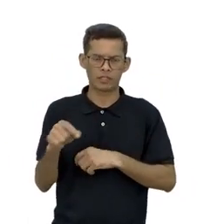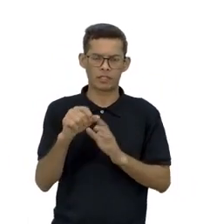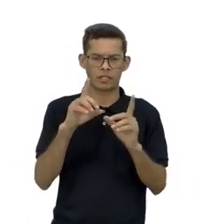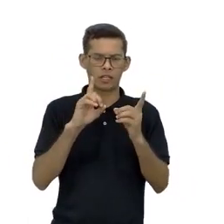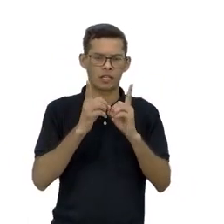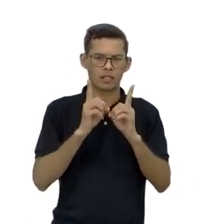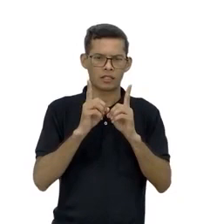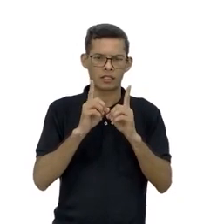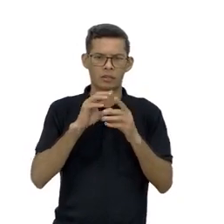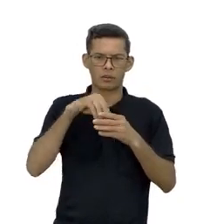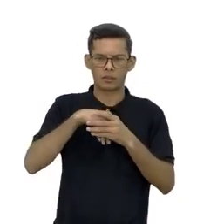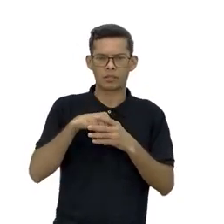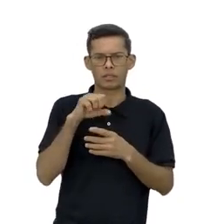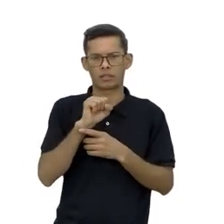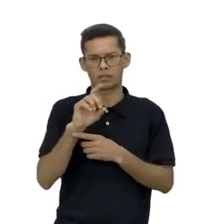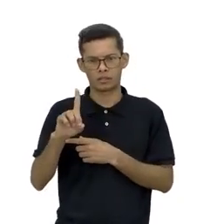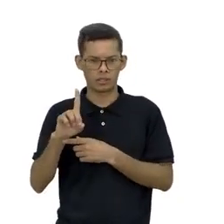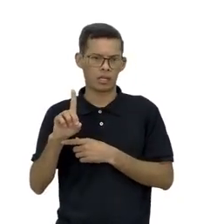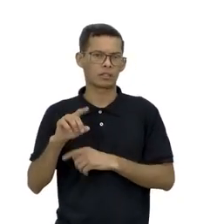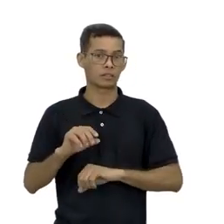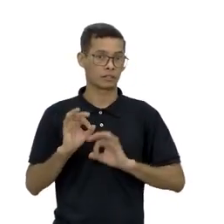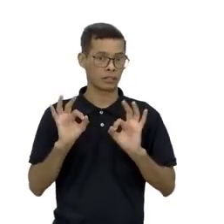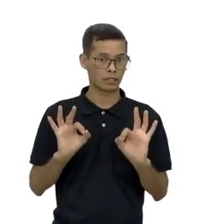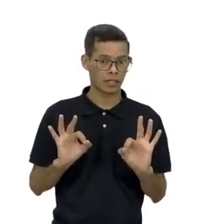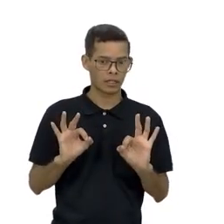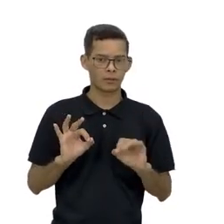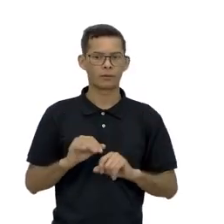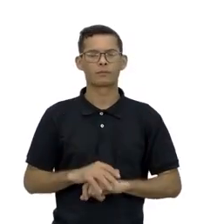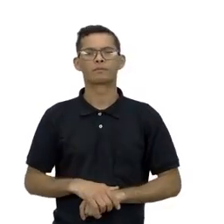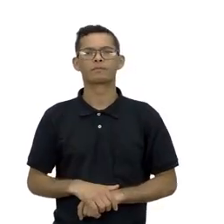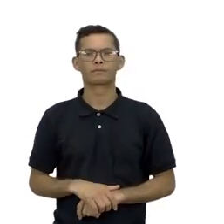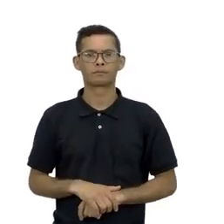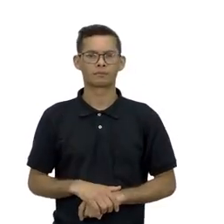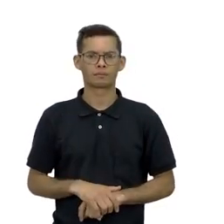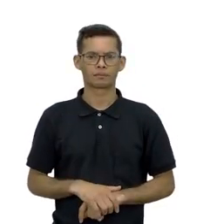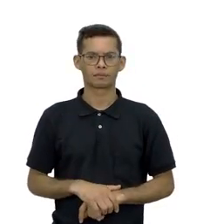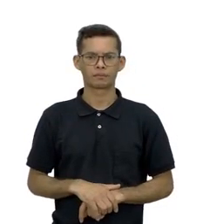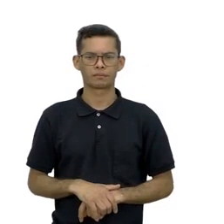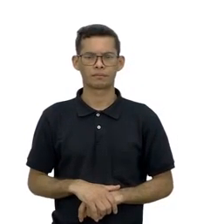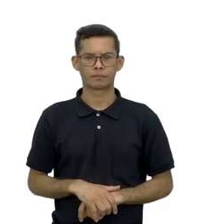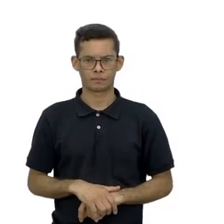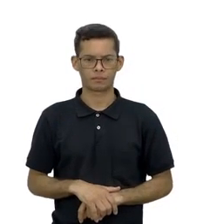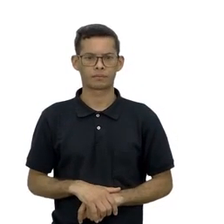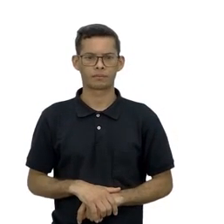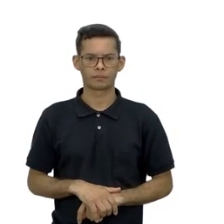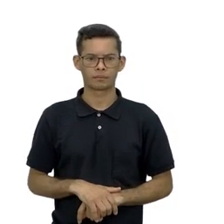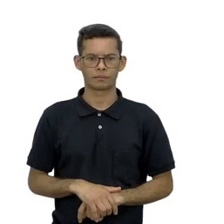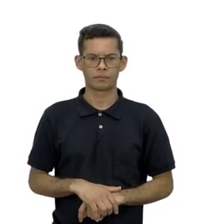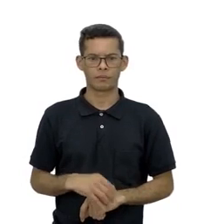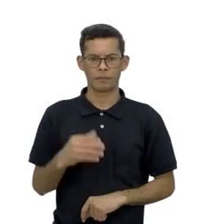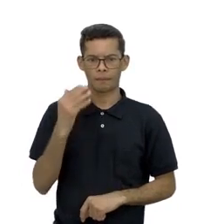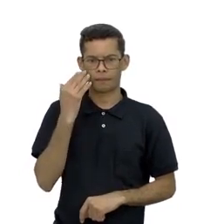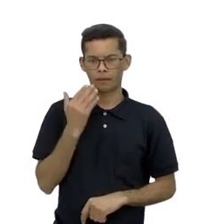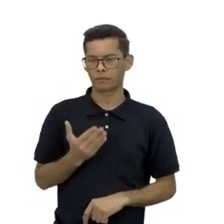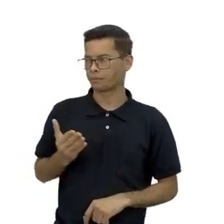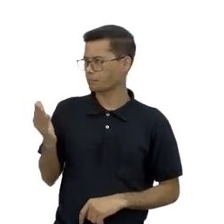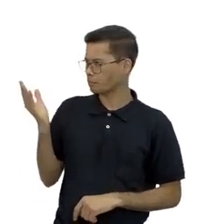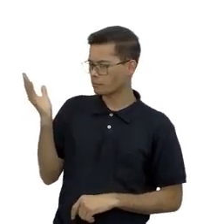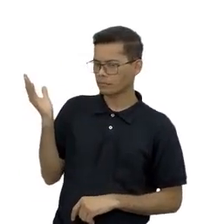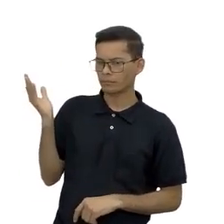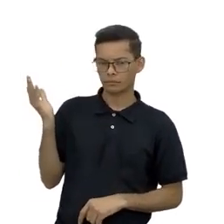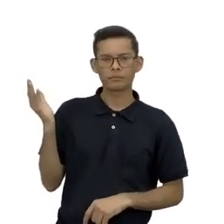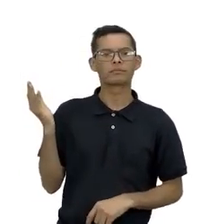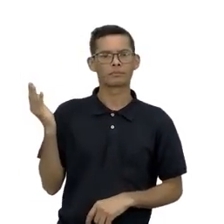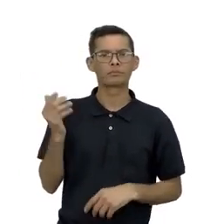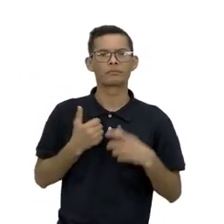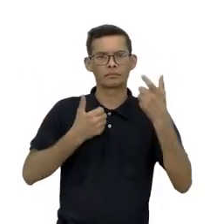sequência didática, tá certo? Então, vamos lá. Seguindo aqui, volto a dizer,